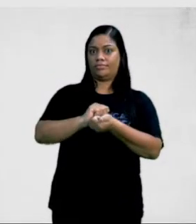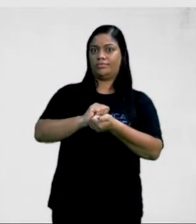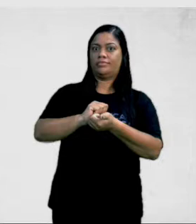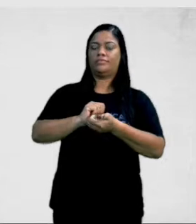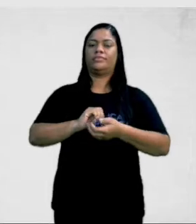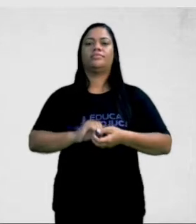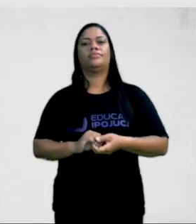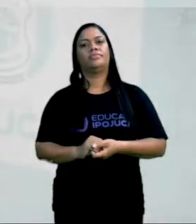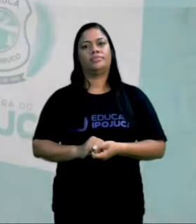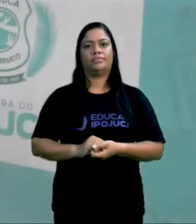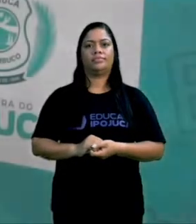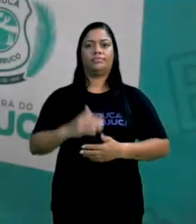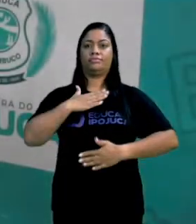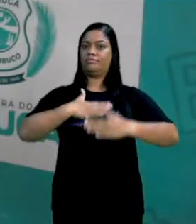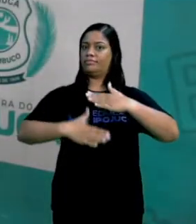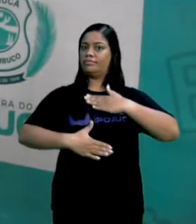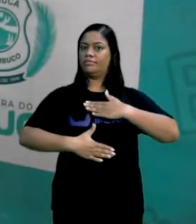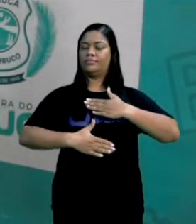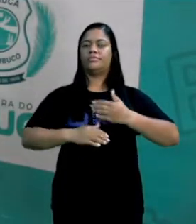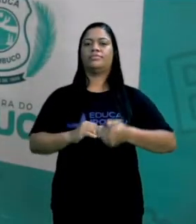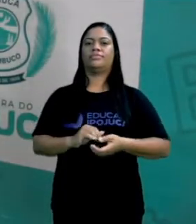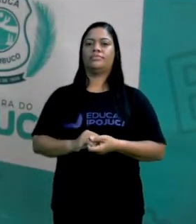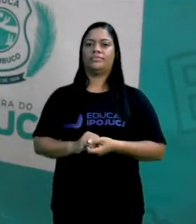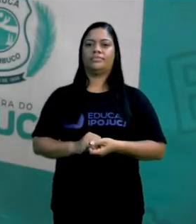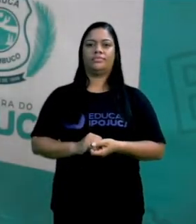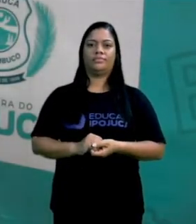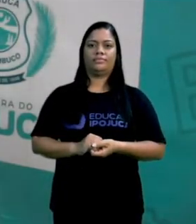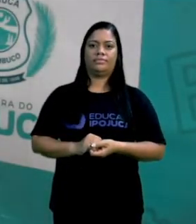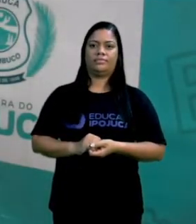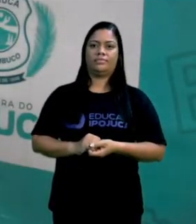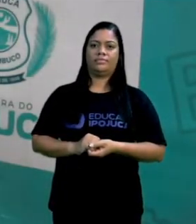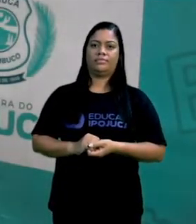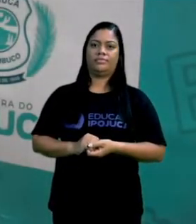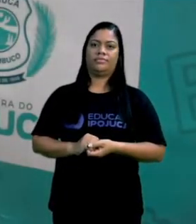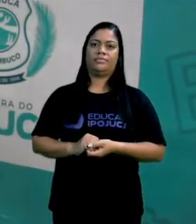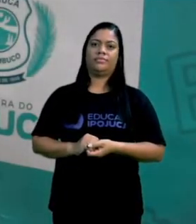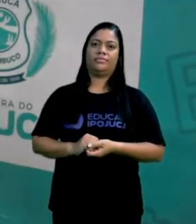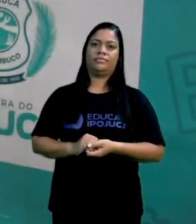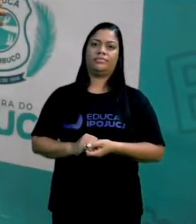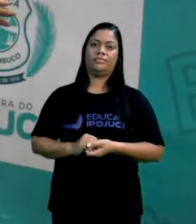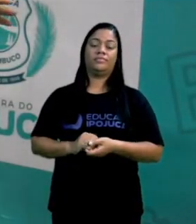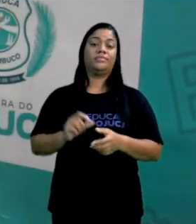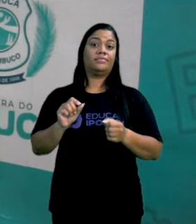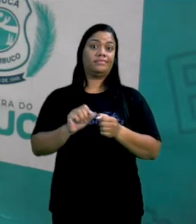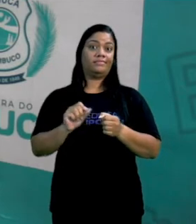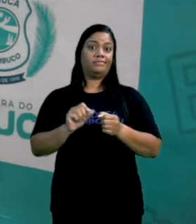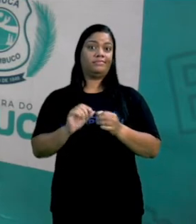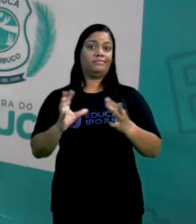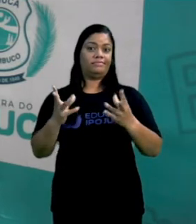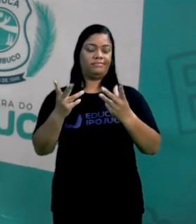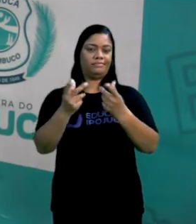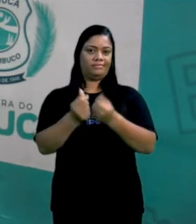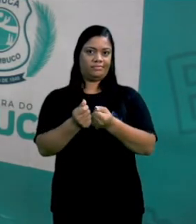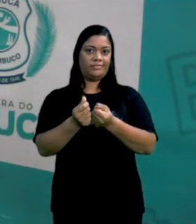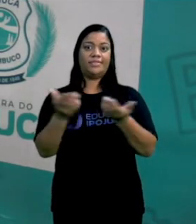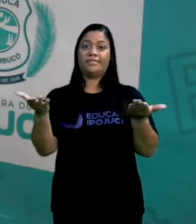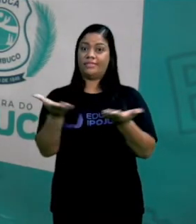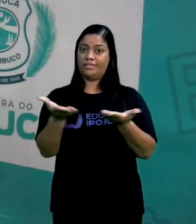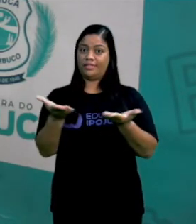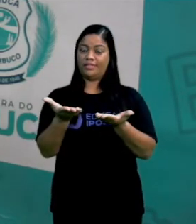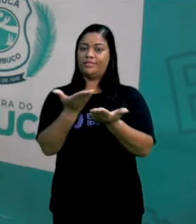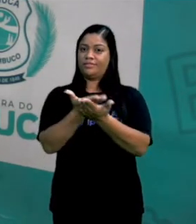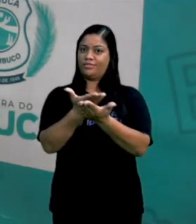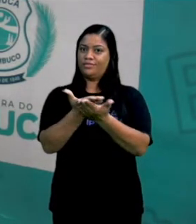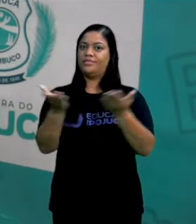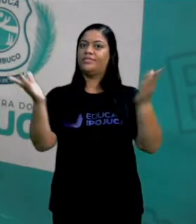programas de condicionamento físico. Bom, correção feita. Vamos para o nosso conteúdo